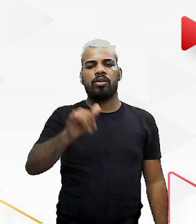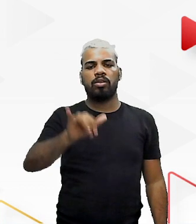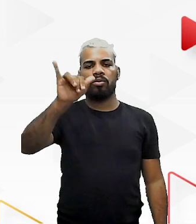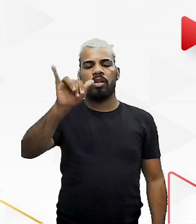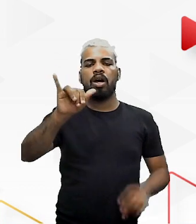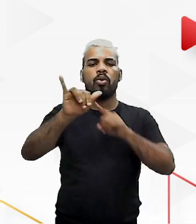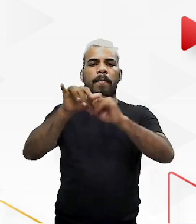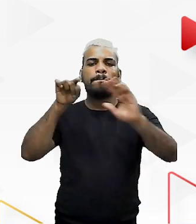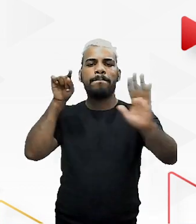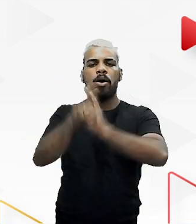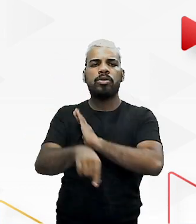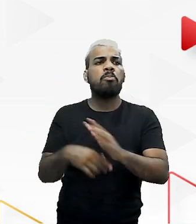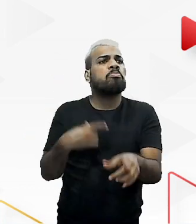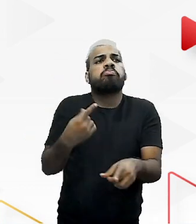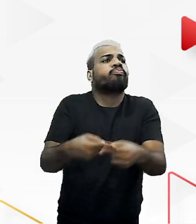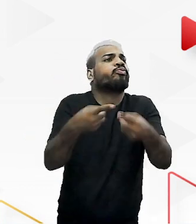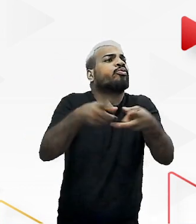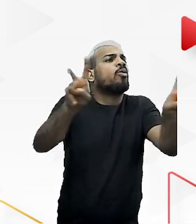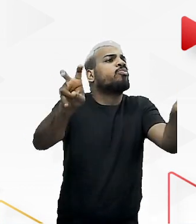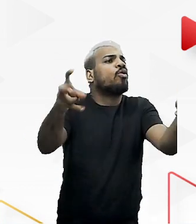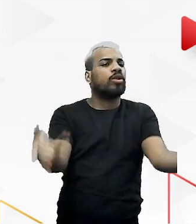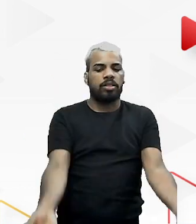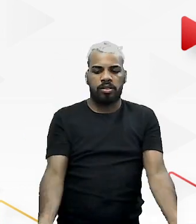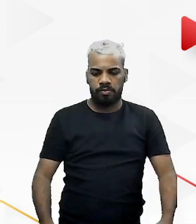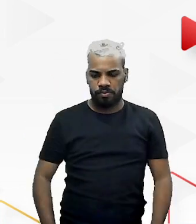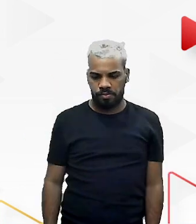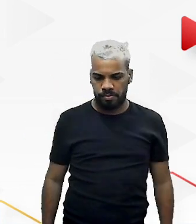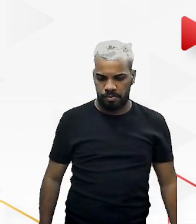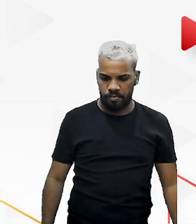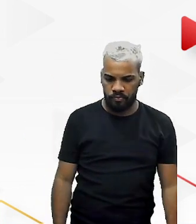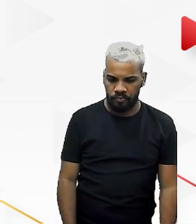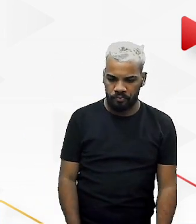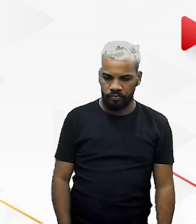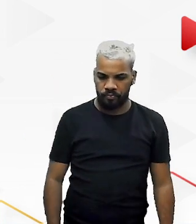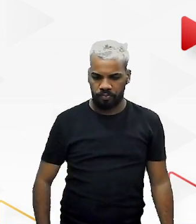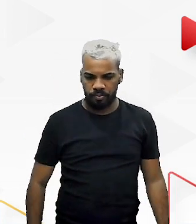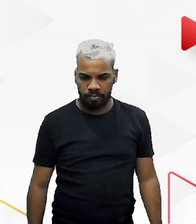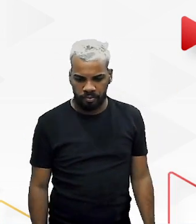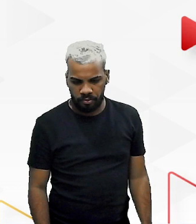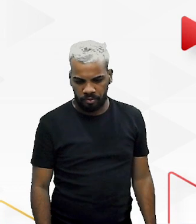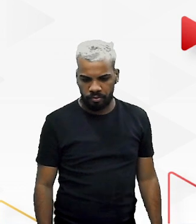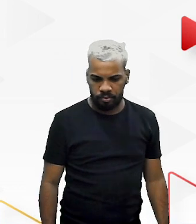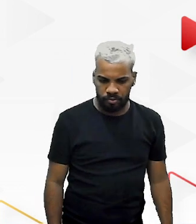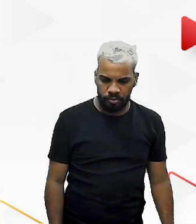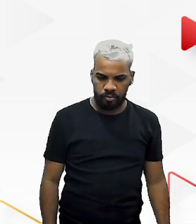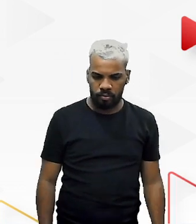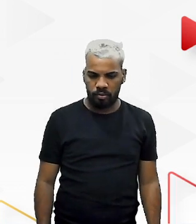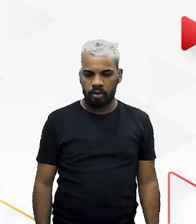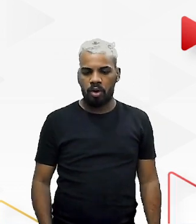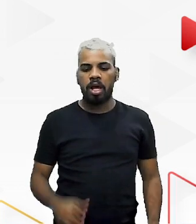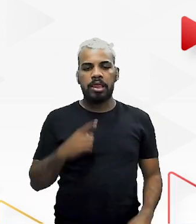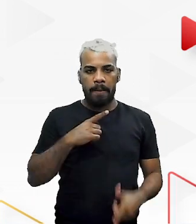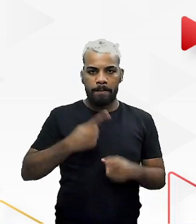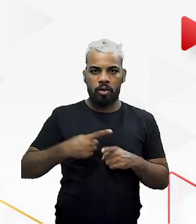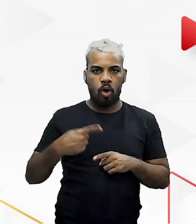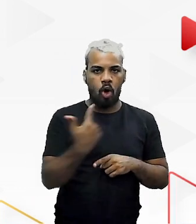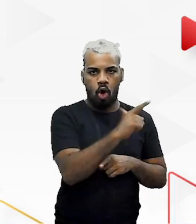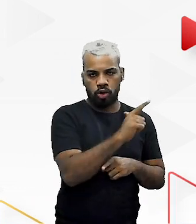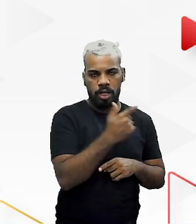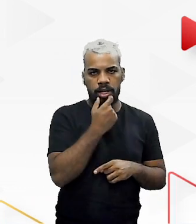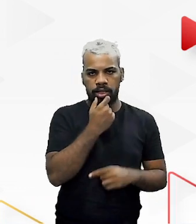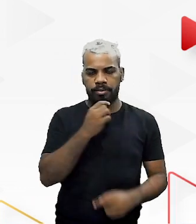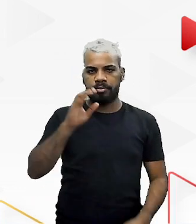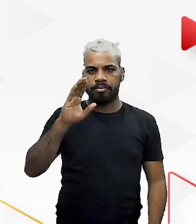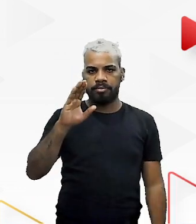de pergunta, porque separado com acento. O because é a justificativa,